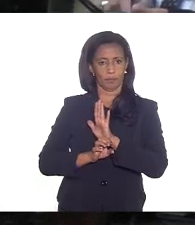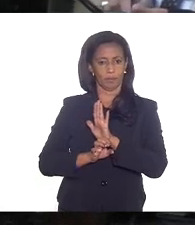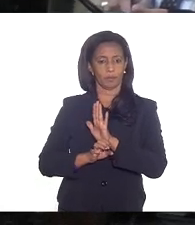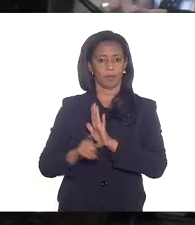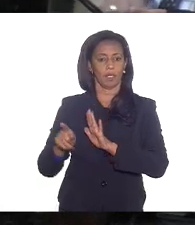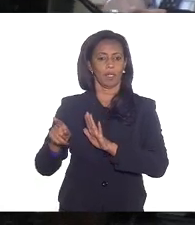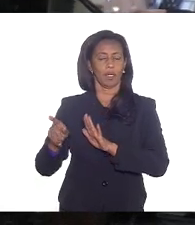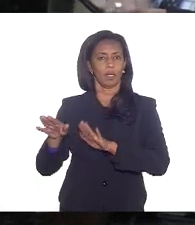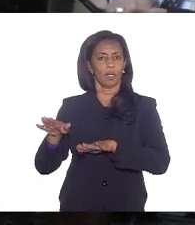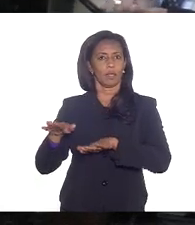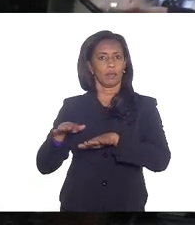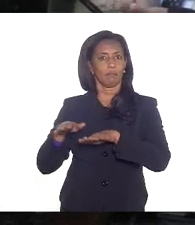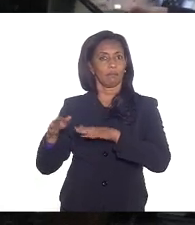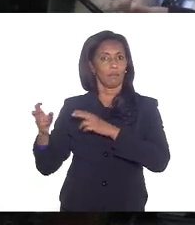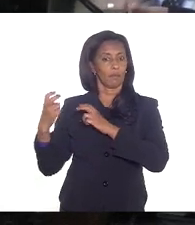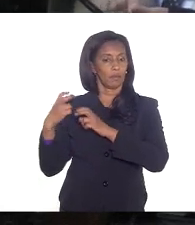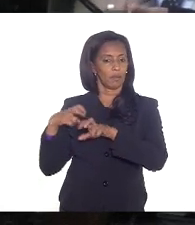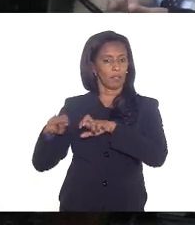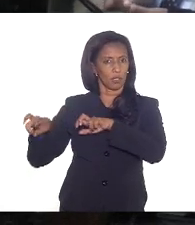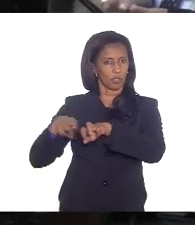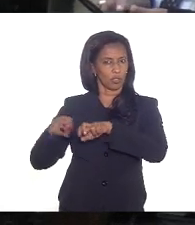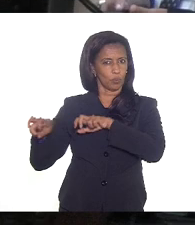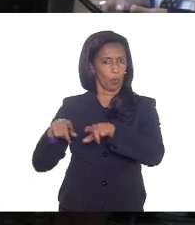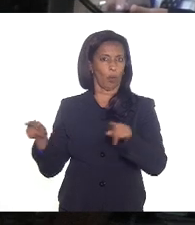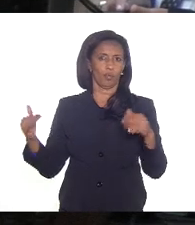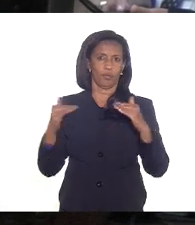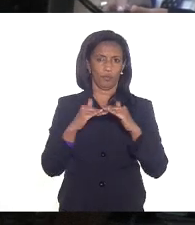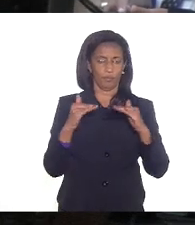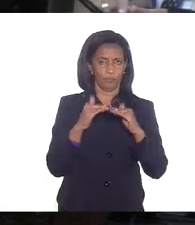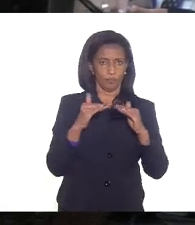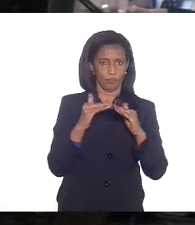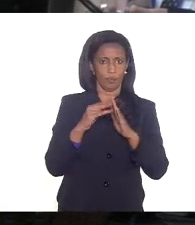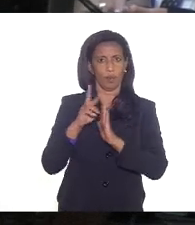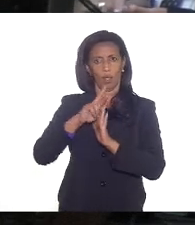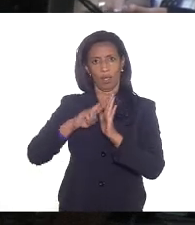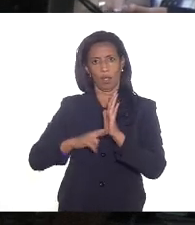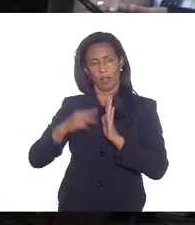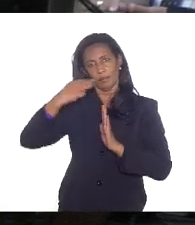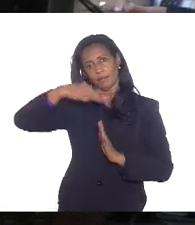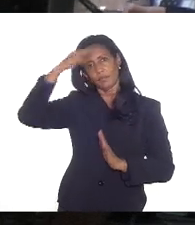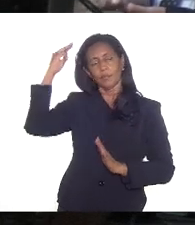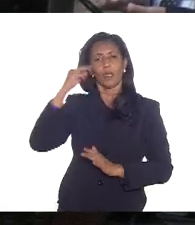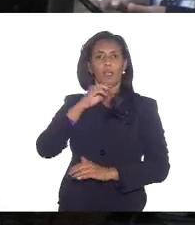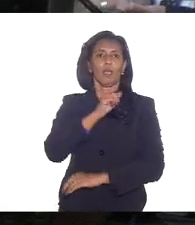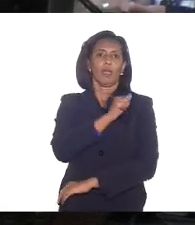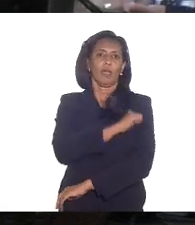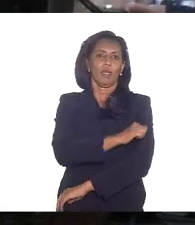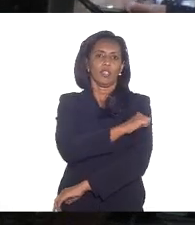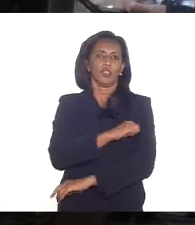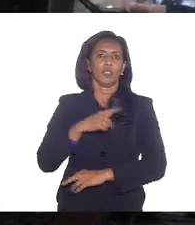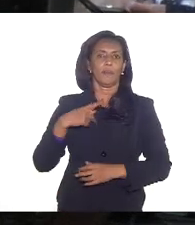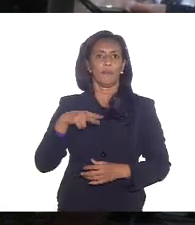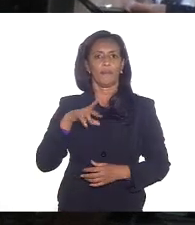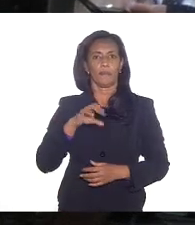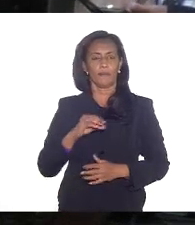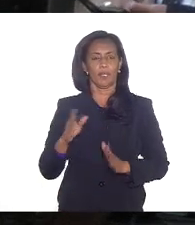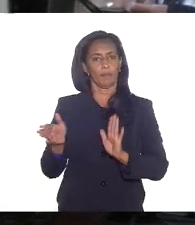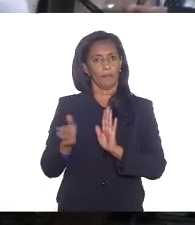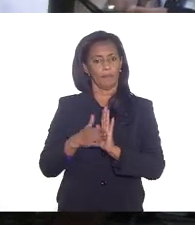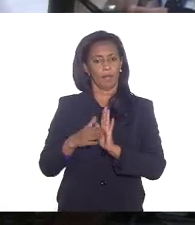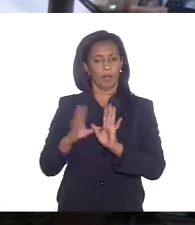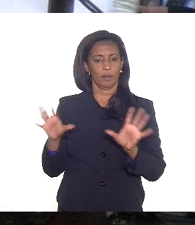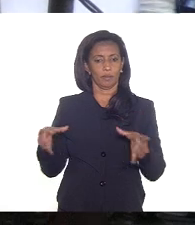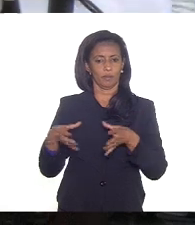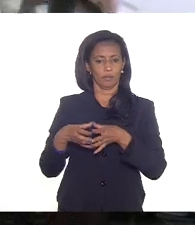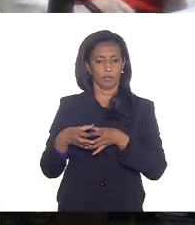transporte favorável com as emendas da ccj de assuntos municipais favorável relator Deputado Márcio Pacheco enfermeira Rejane Pedro Ricardo dependem de